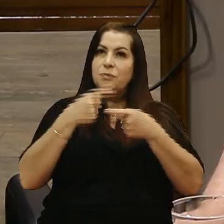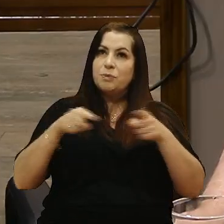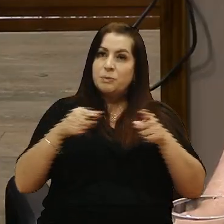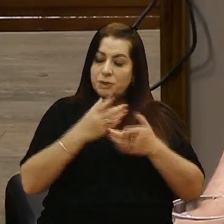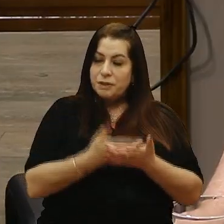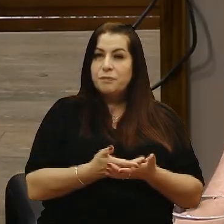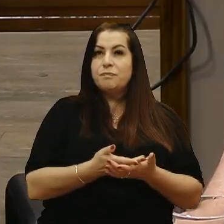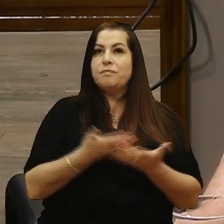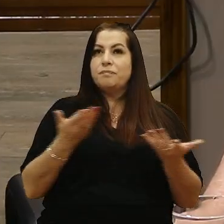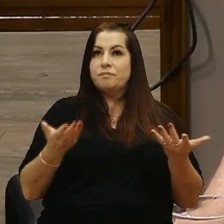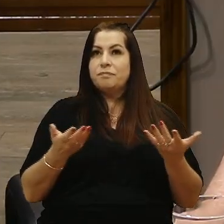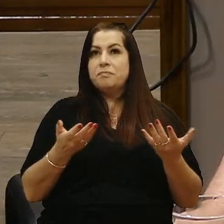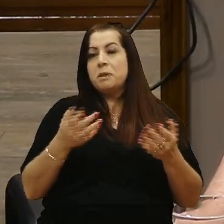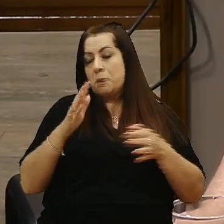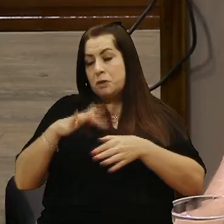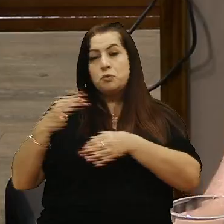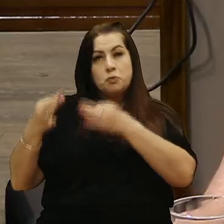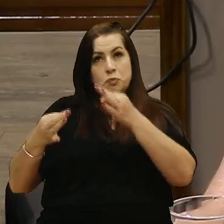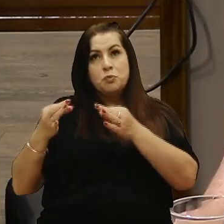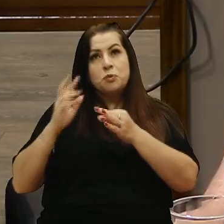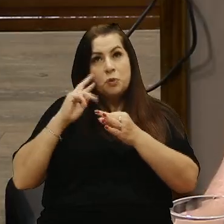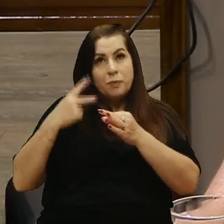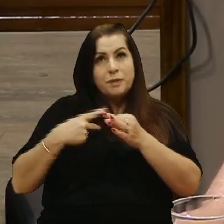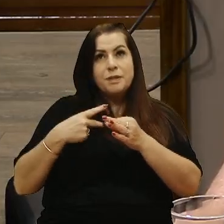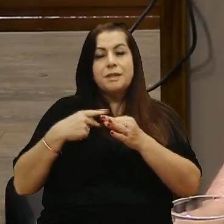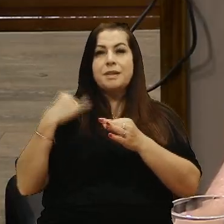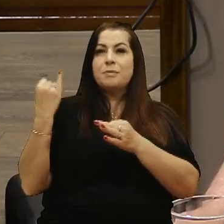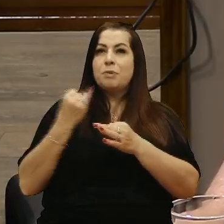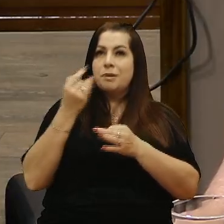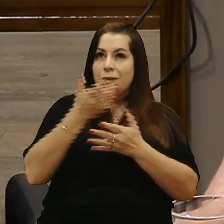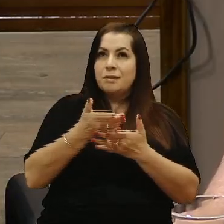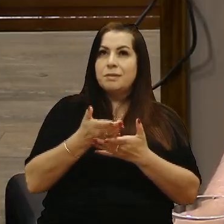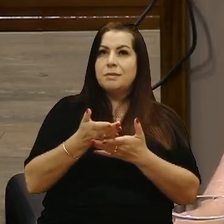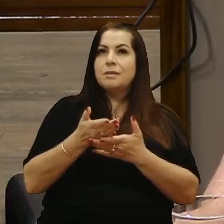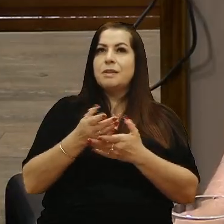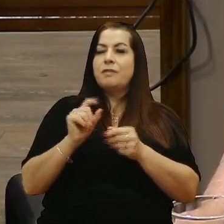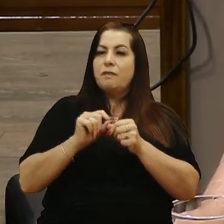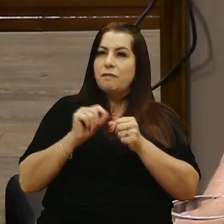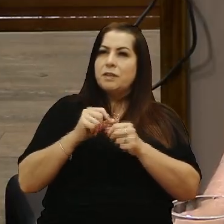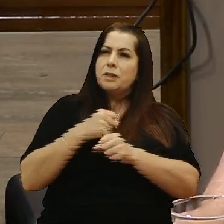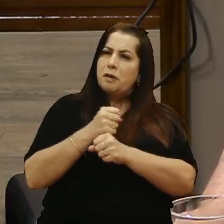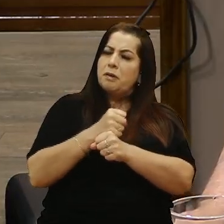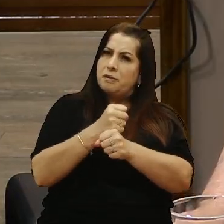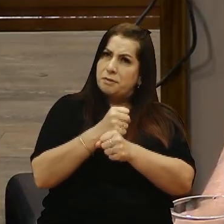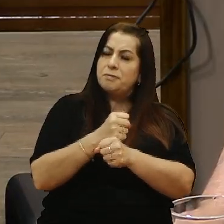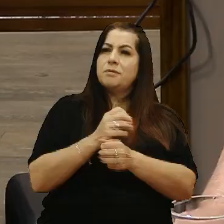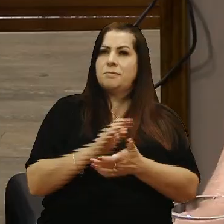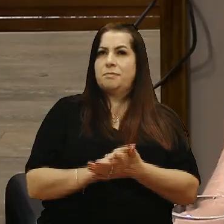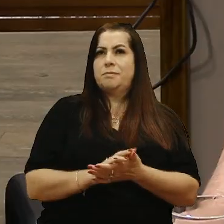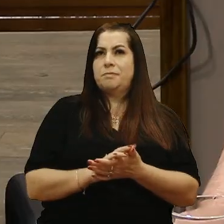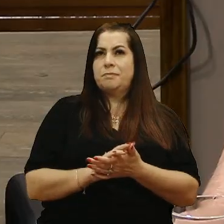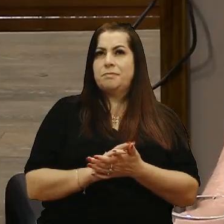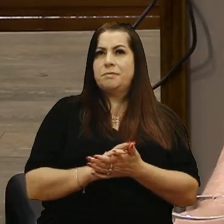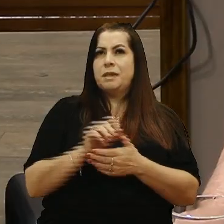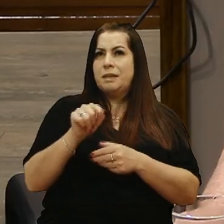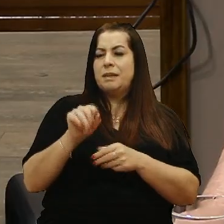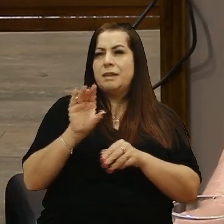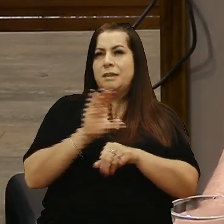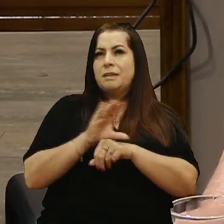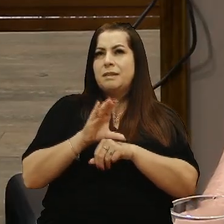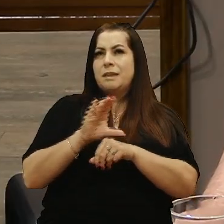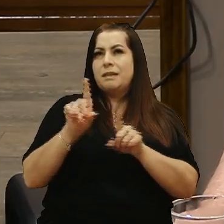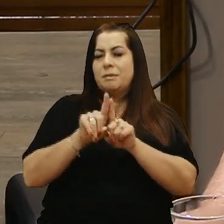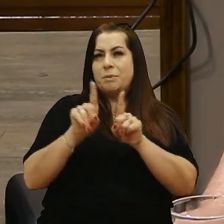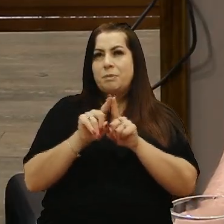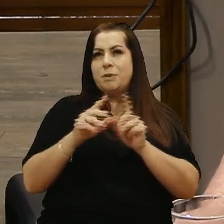musical. Então, nada mais justo a gente reconhecer a grandiosidade do que eles vêm realizando há anos lá no CETEC e que sirva